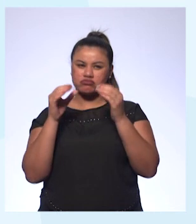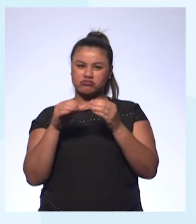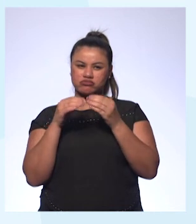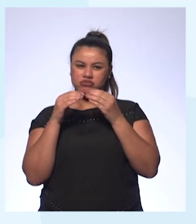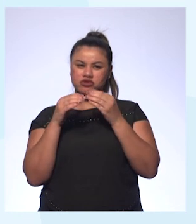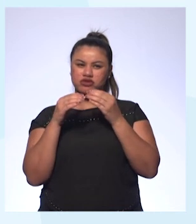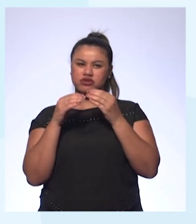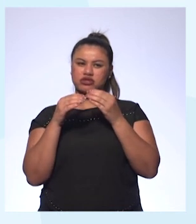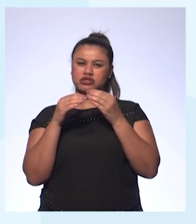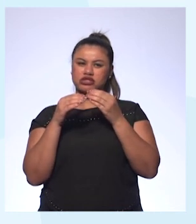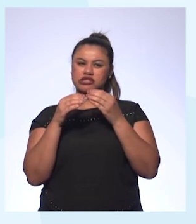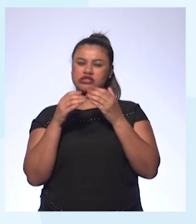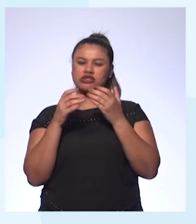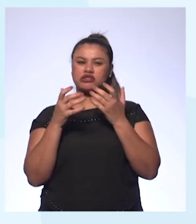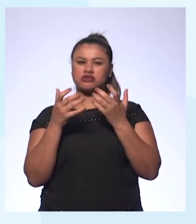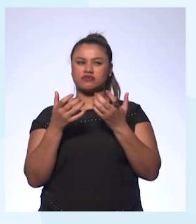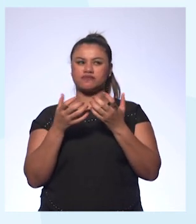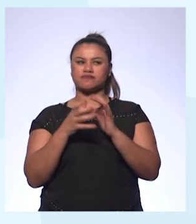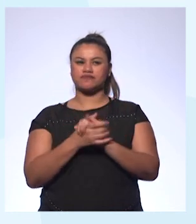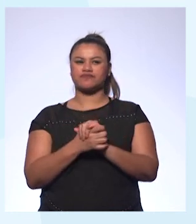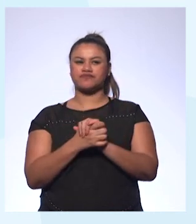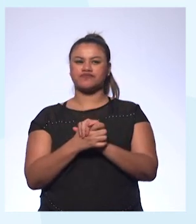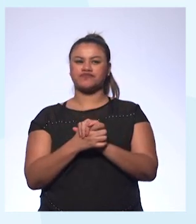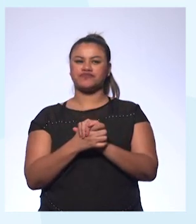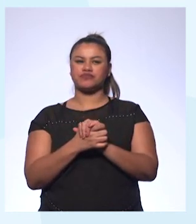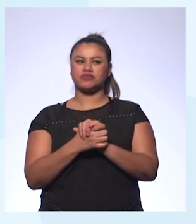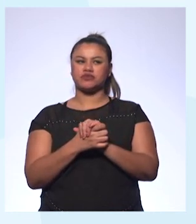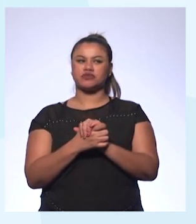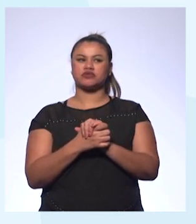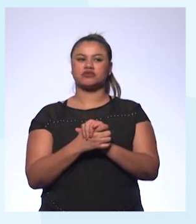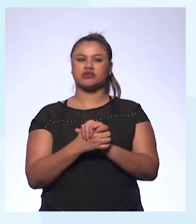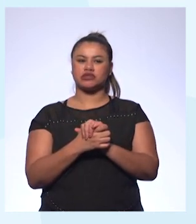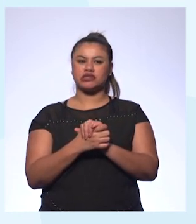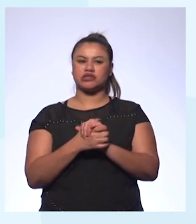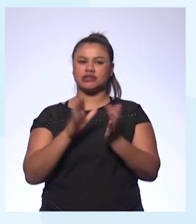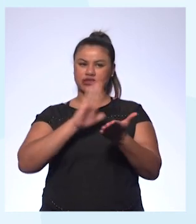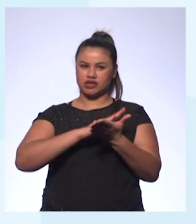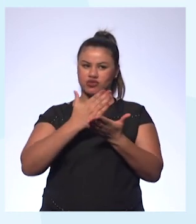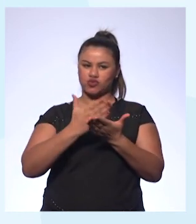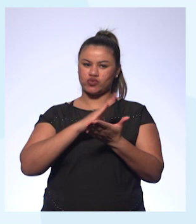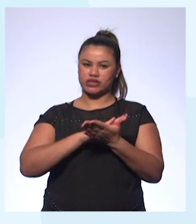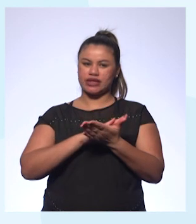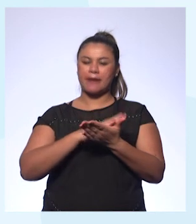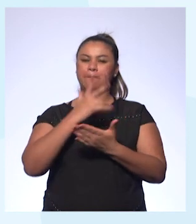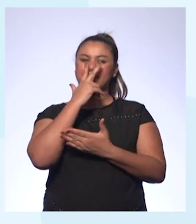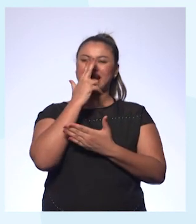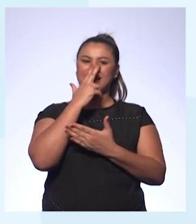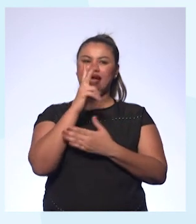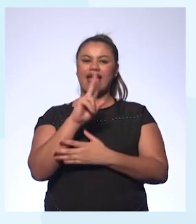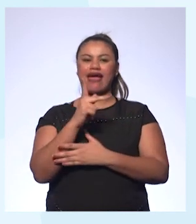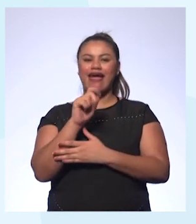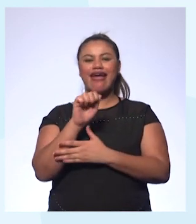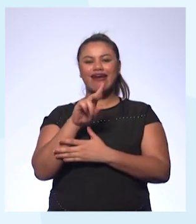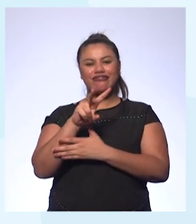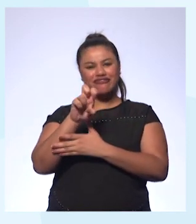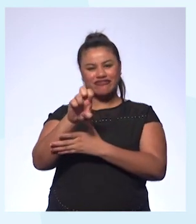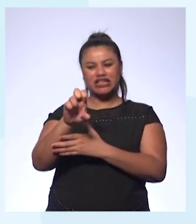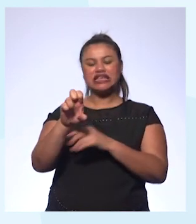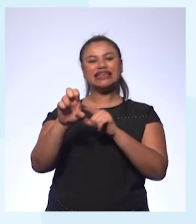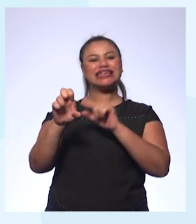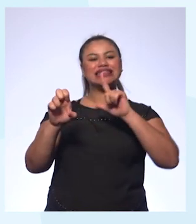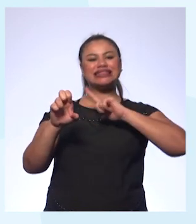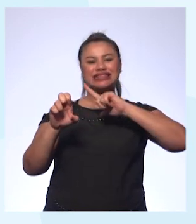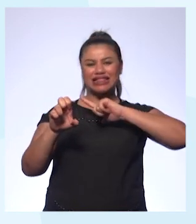eu vou querer né se você trazer o pé da letra fica eu vou ter mas não né eu vou querer um x-burguer